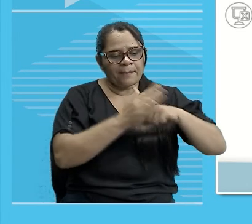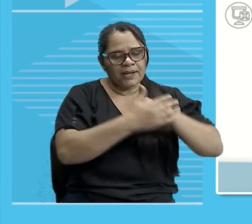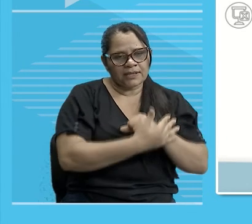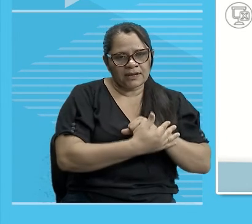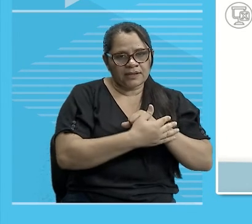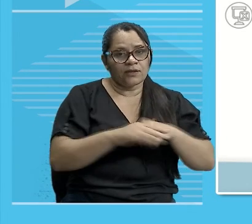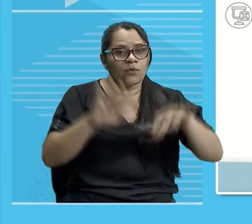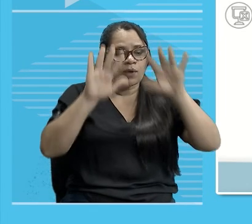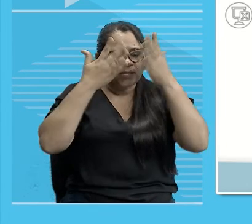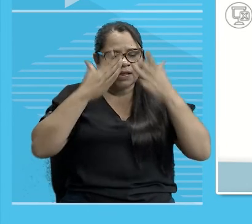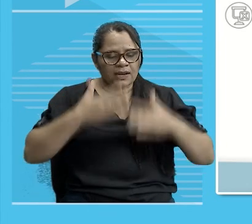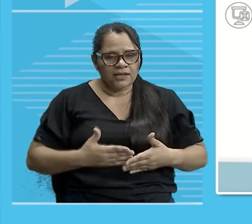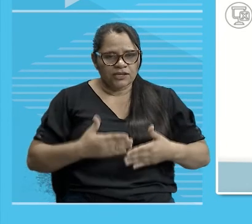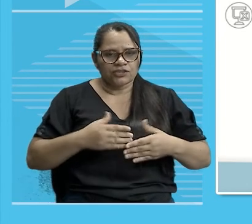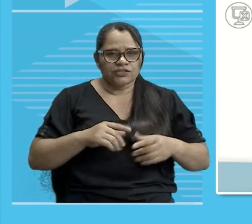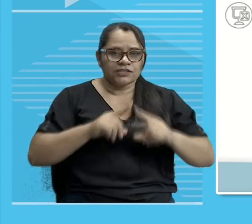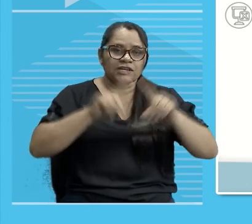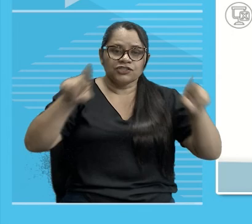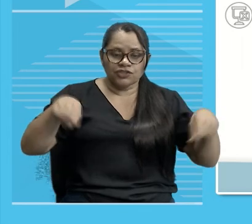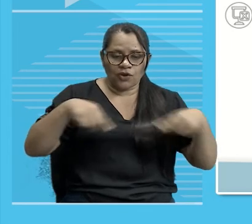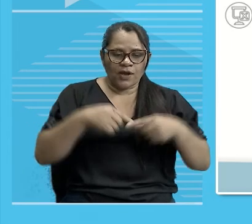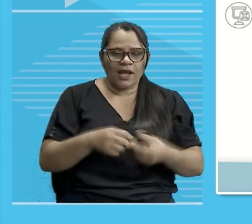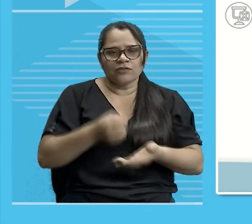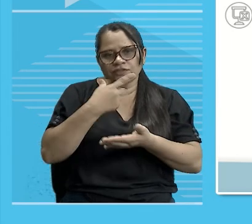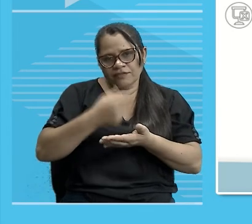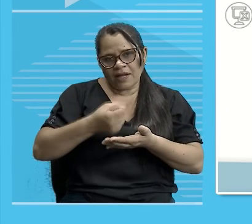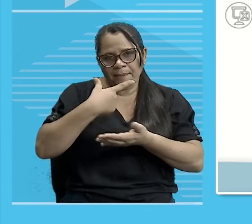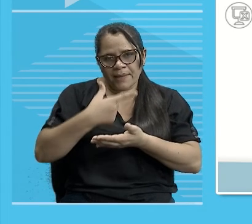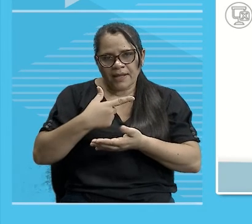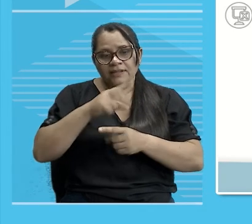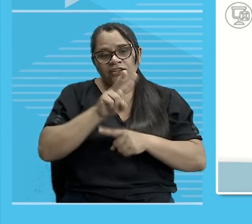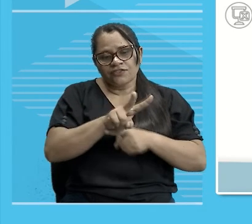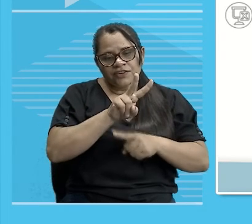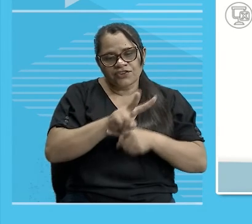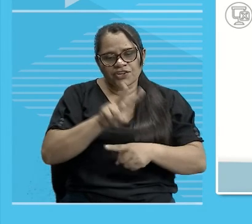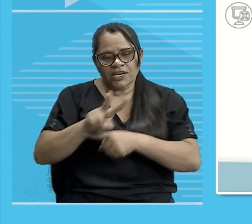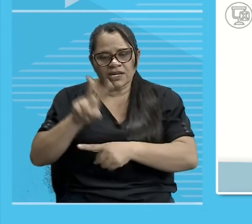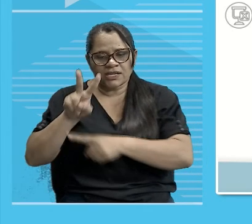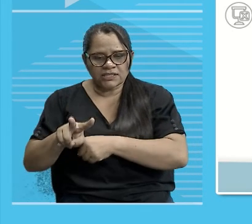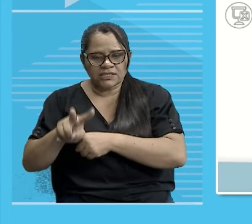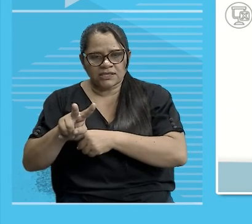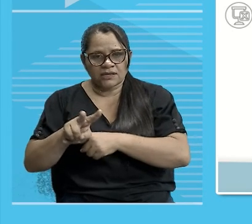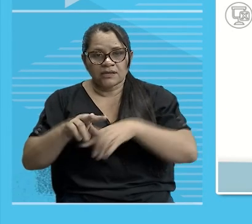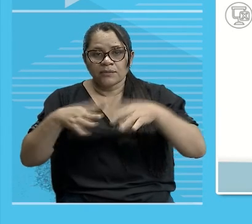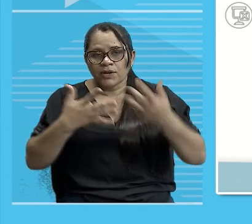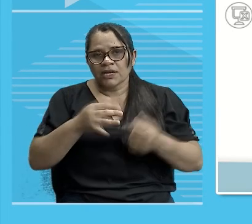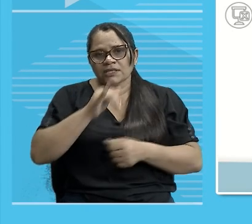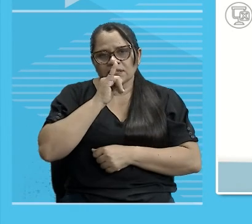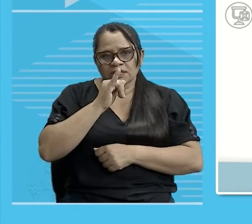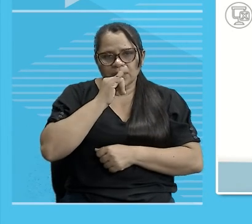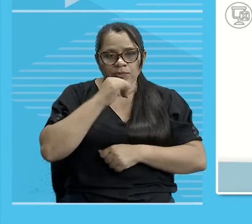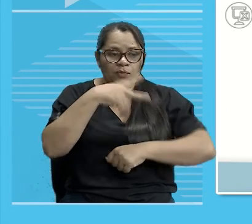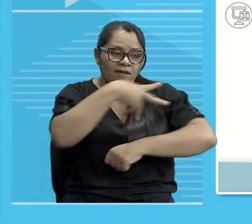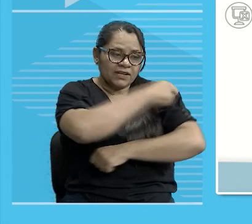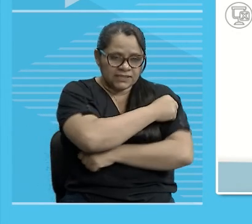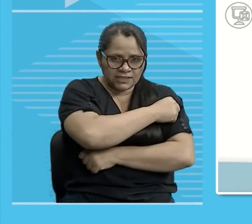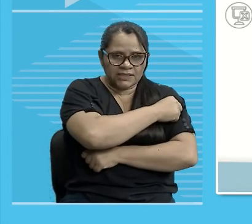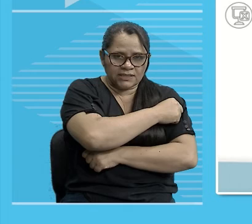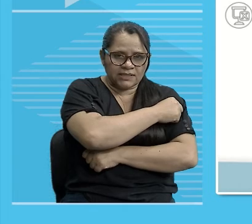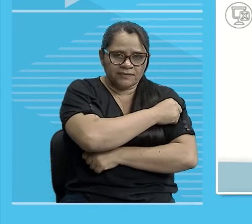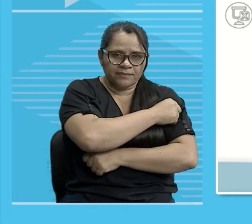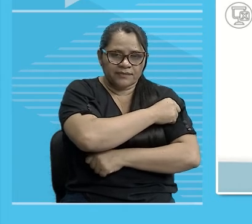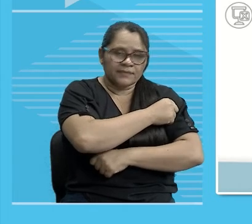analista de farmácia e Vigilância pessoa que né uma vacina é lançada no mercado